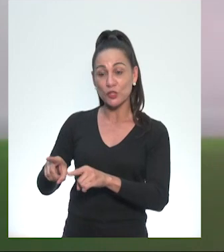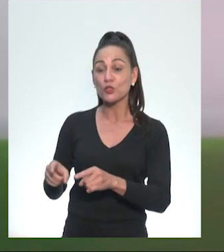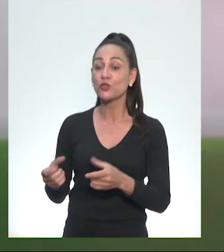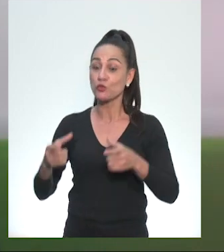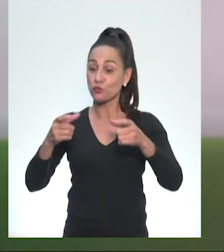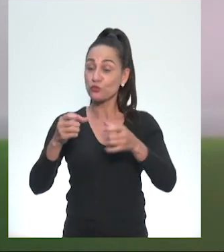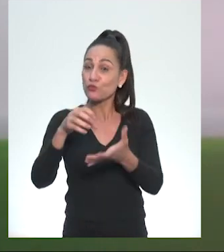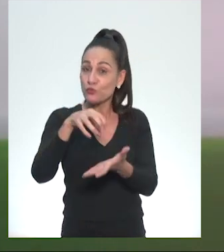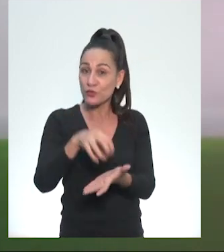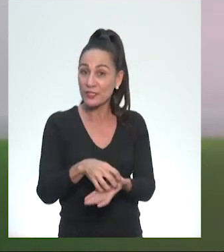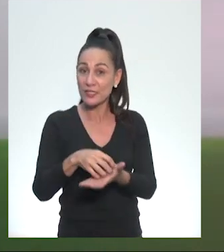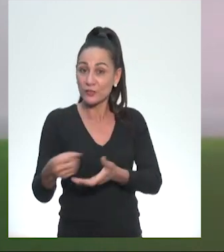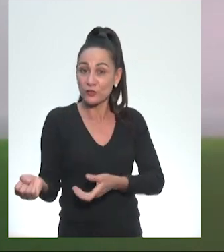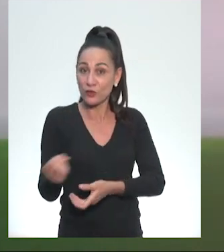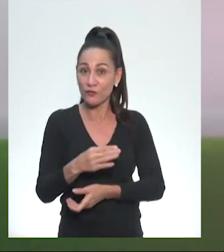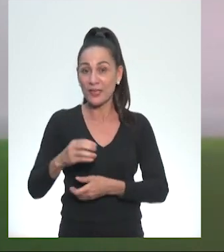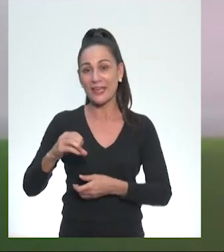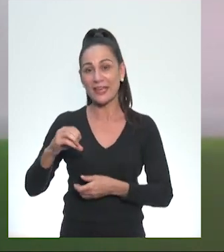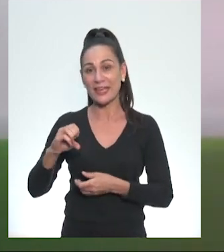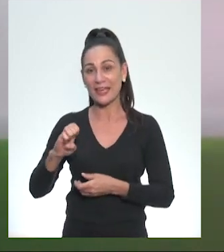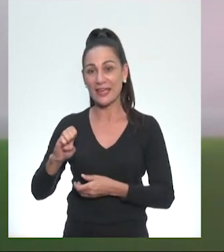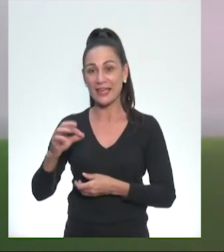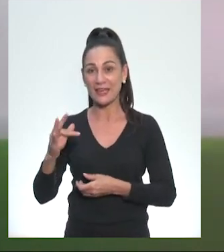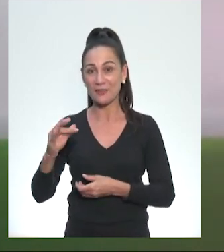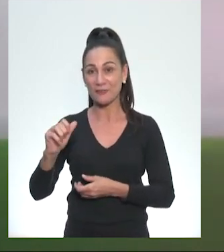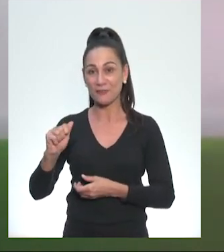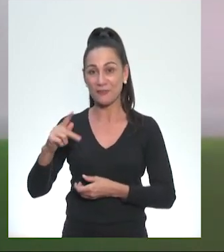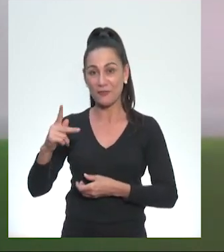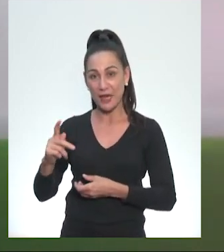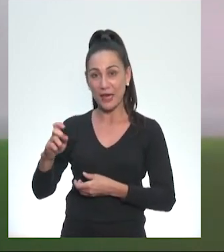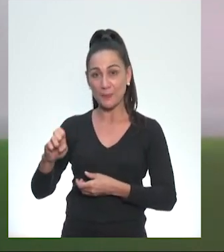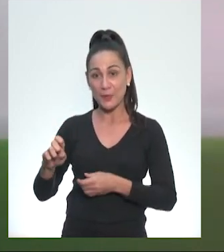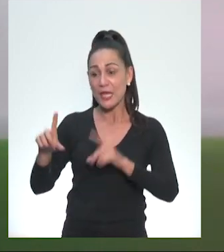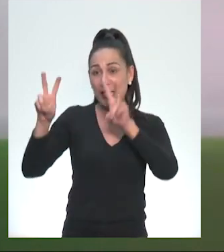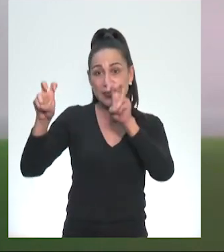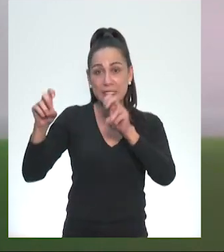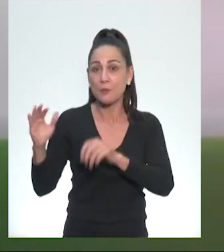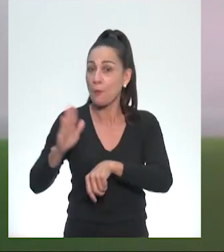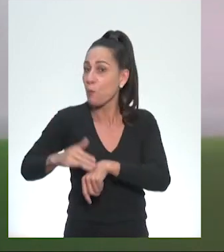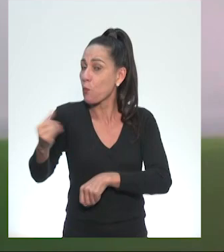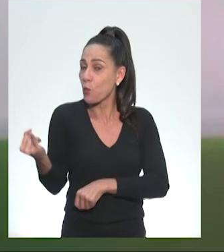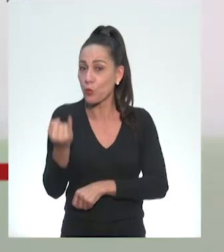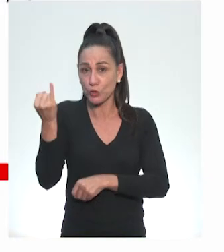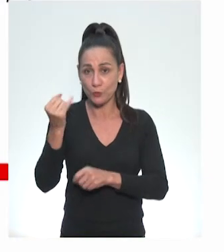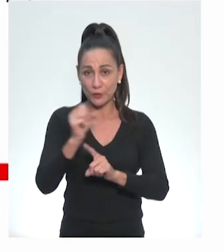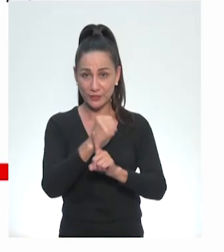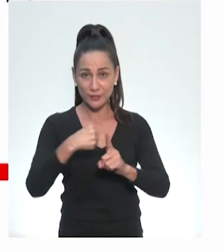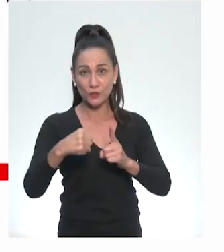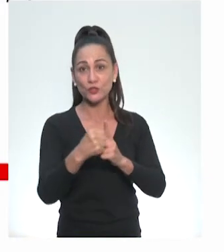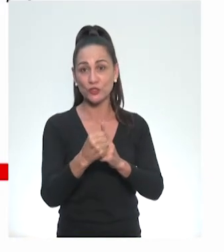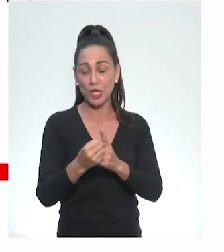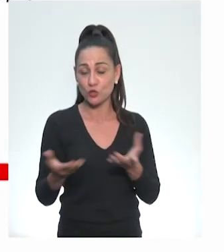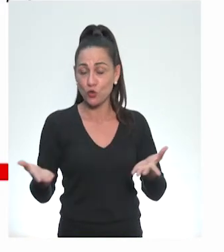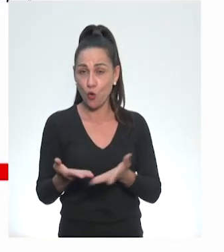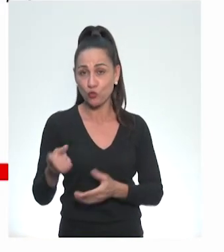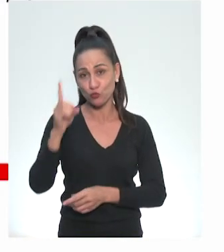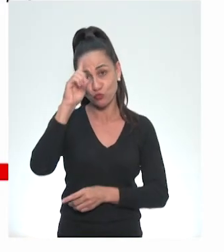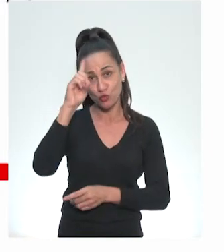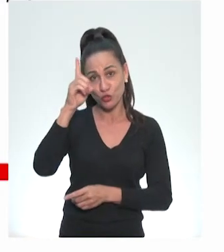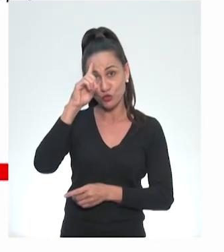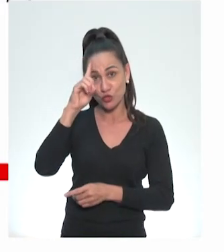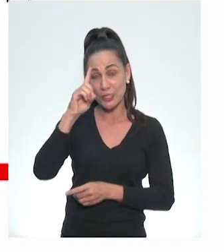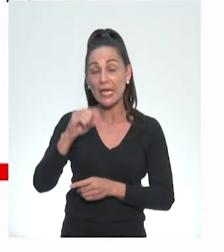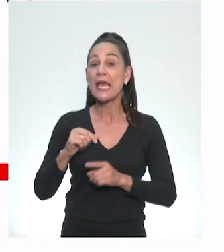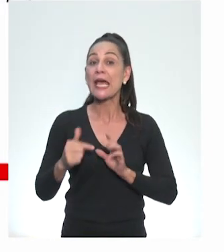Inovação e a EFAP, para tratar desse assunto que é extremamente importante para a nossa sociedade nos dias de hoje. Então,